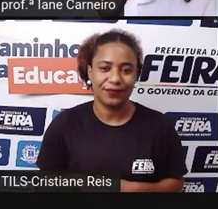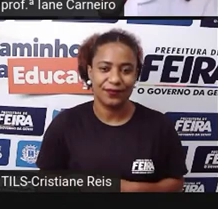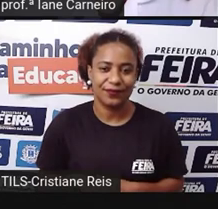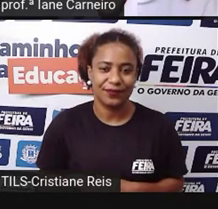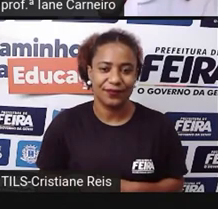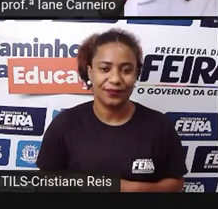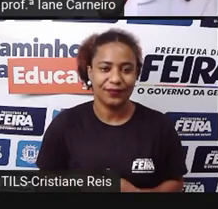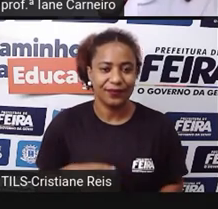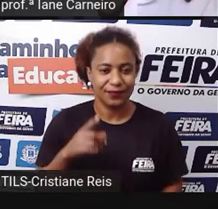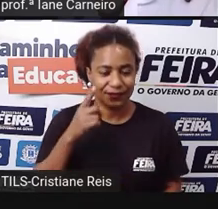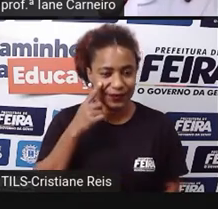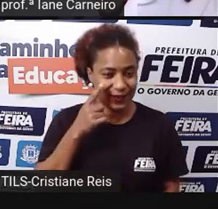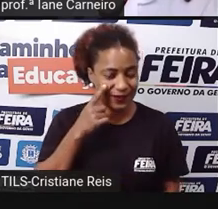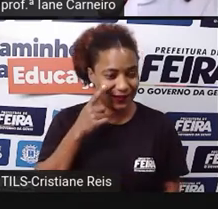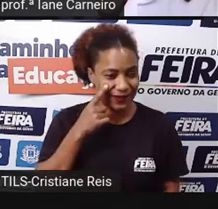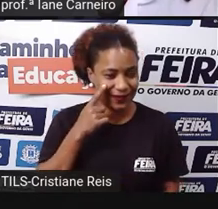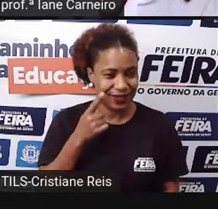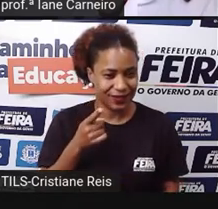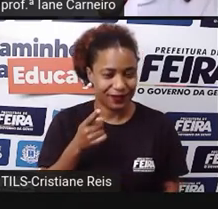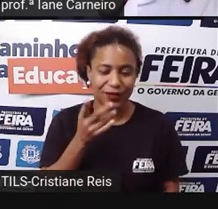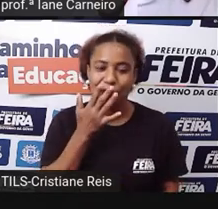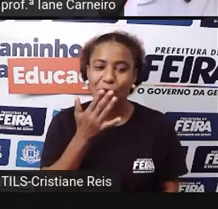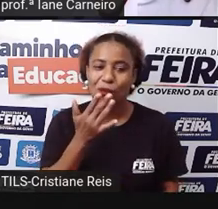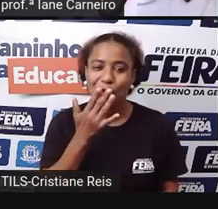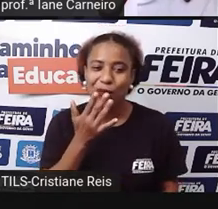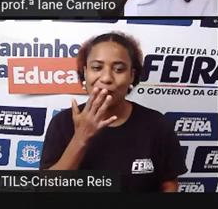A próxima cor, ó, qual é?